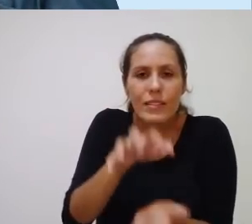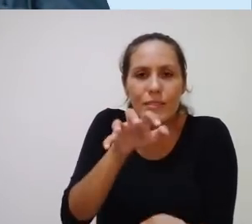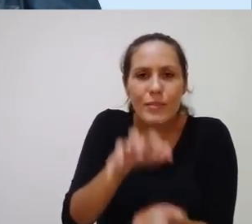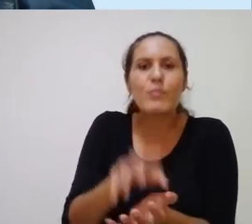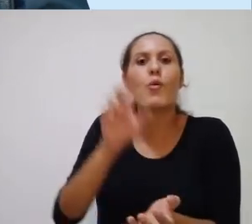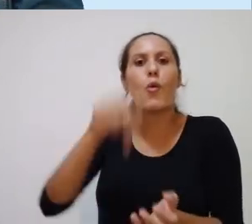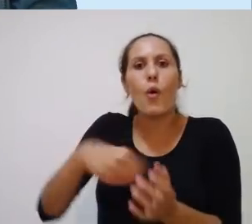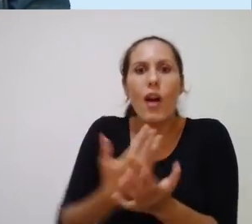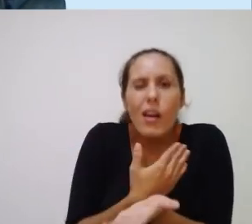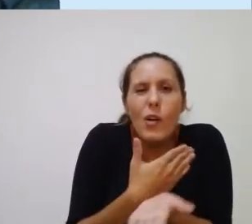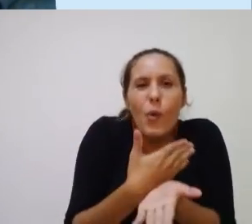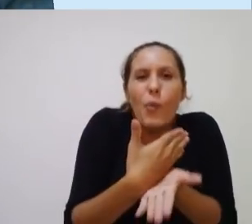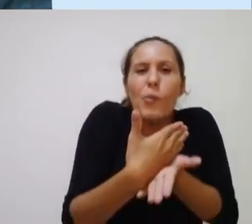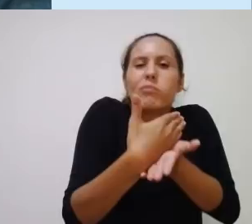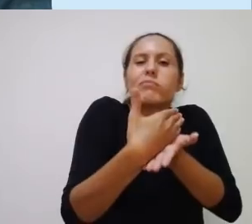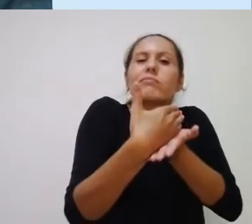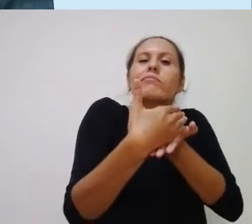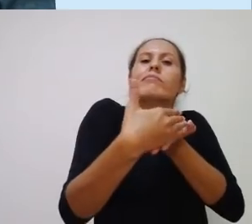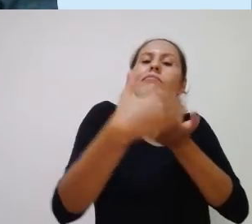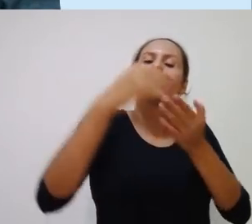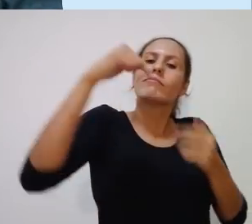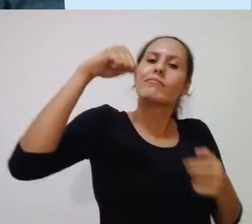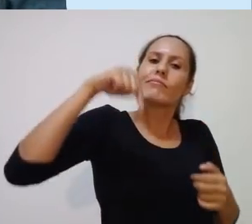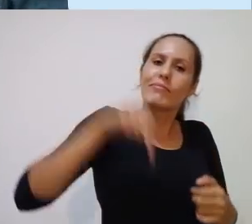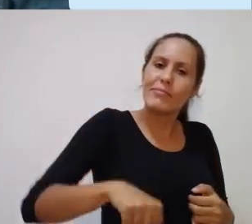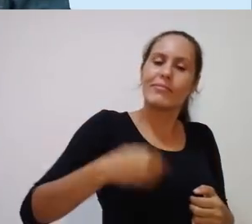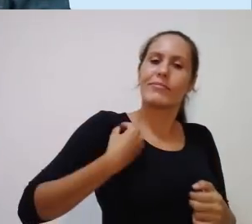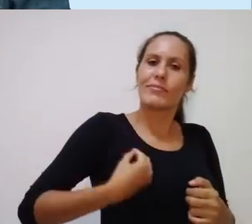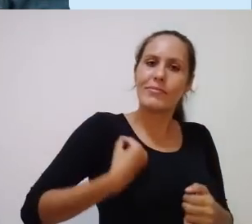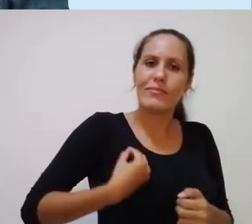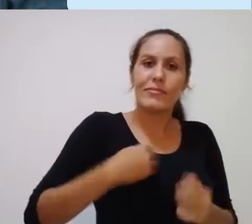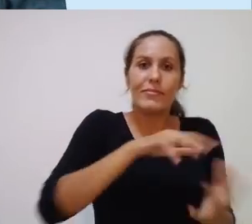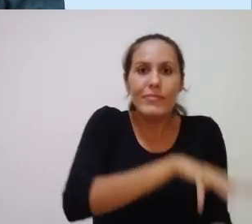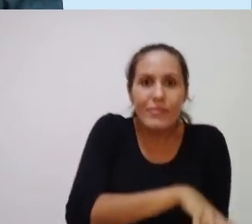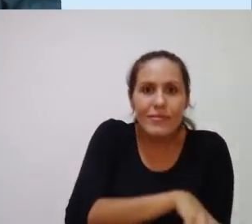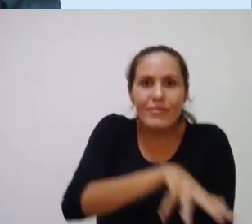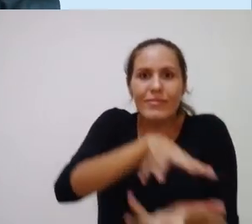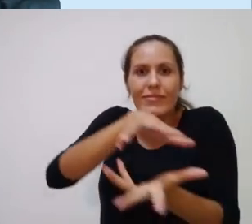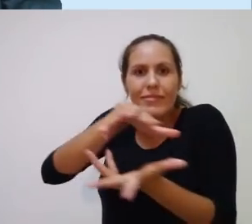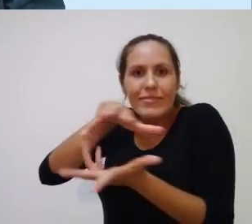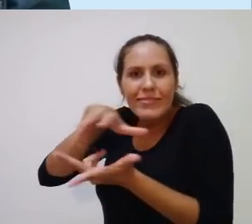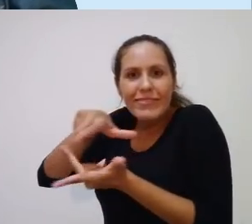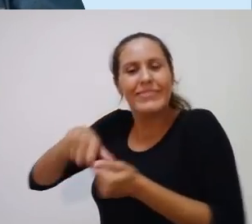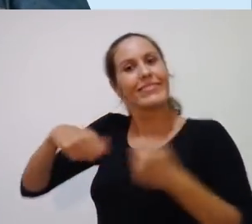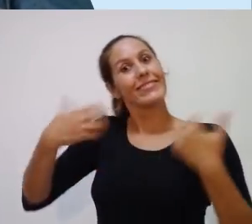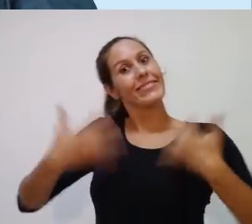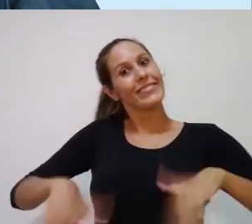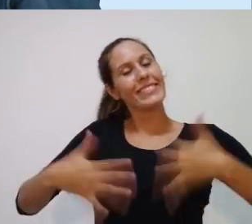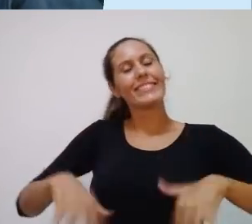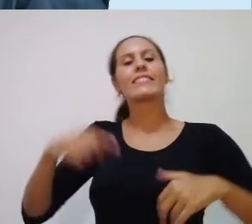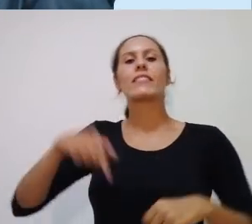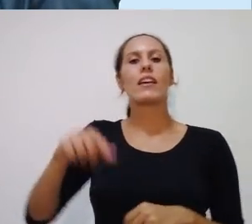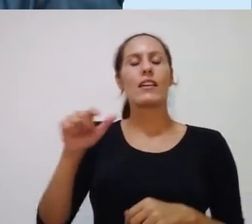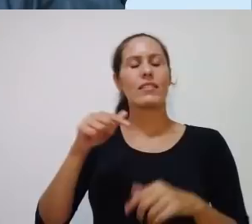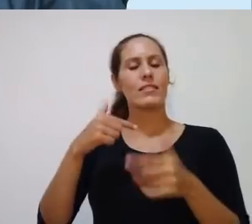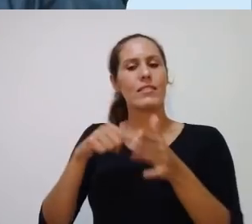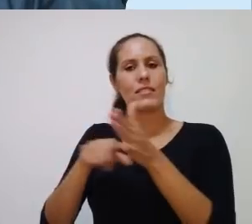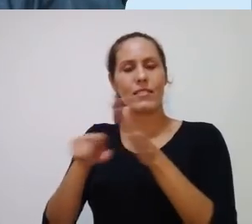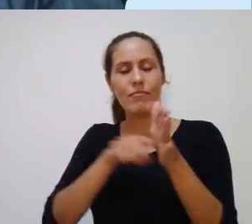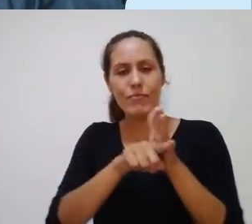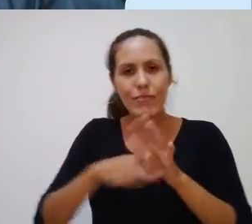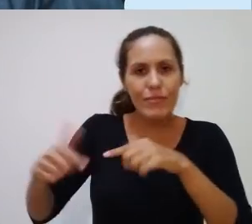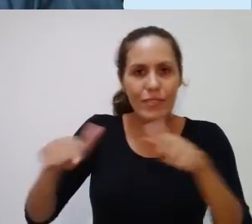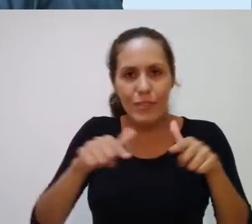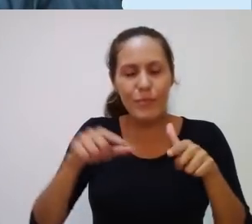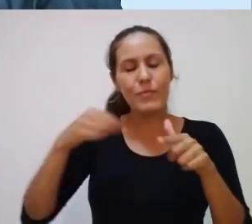moderna nas Américas e no hemisfério sul do planeta. Esse trabalho veio à tona para nós aqui através da pesquisa